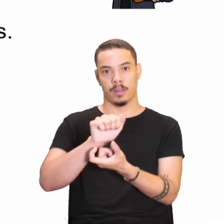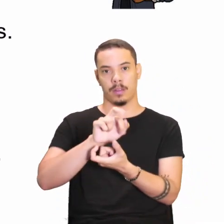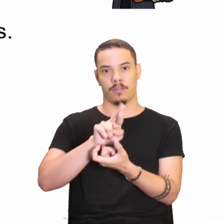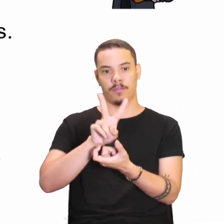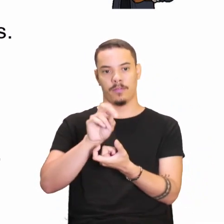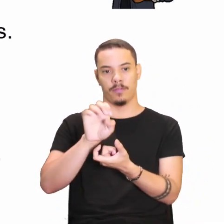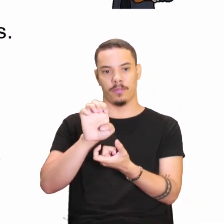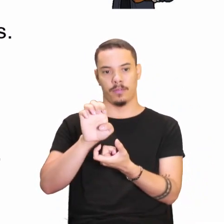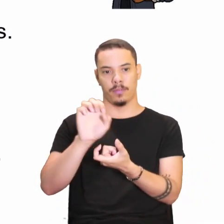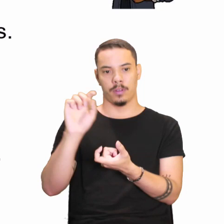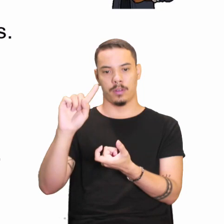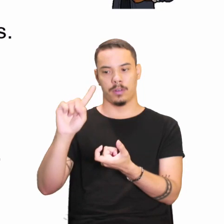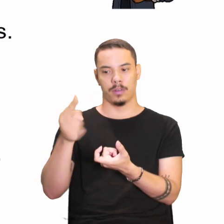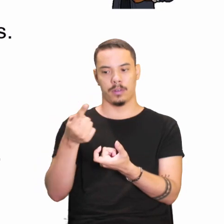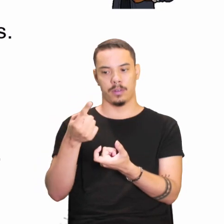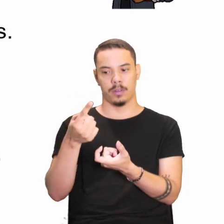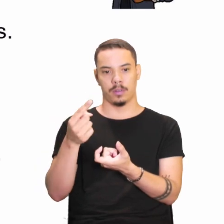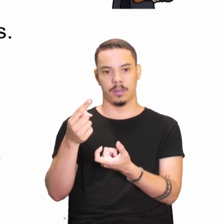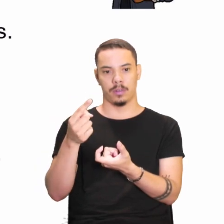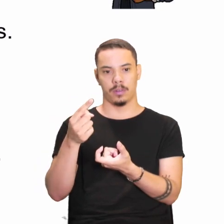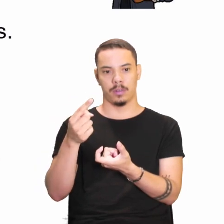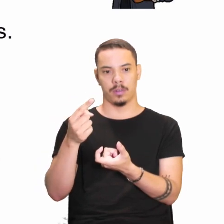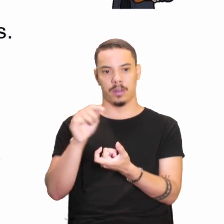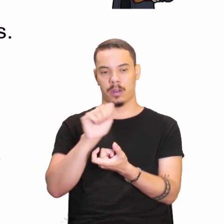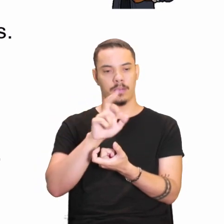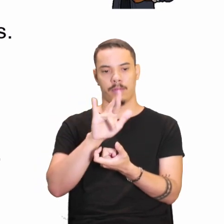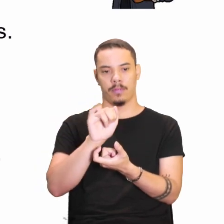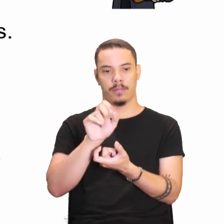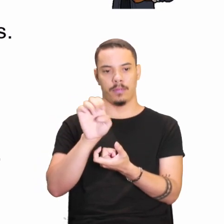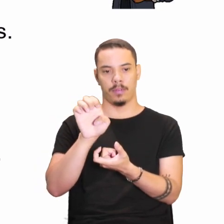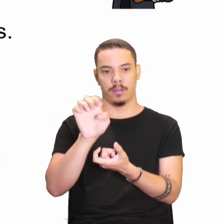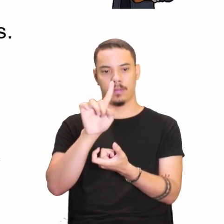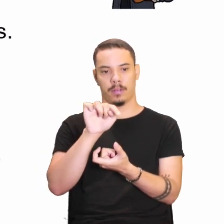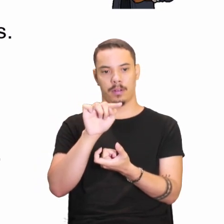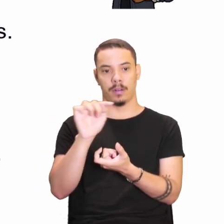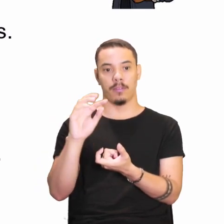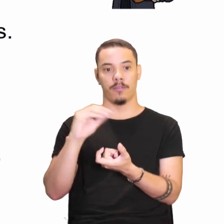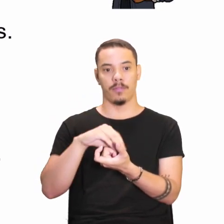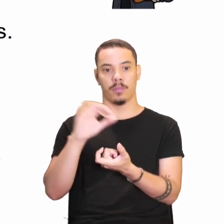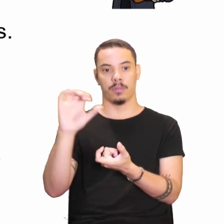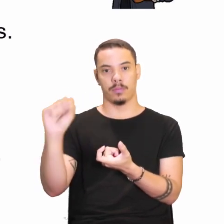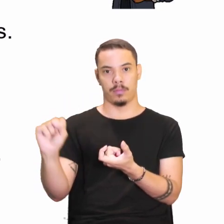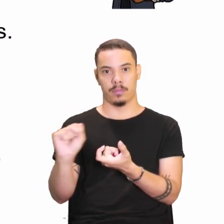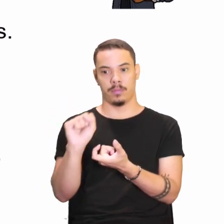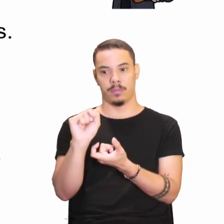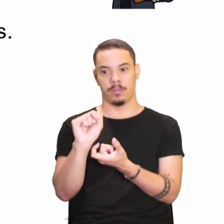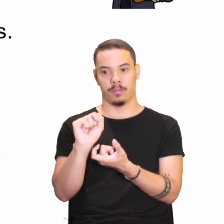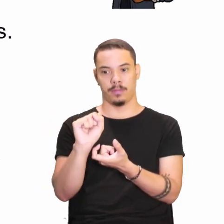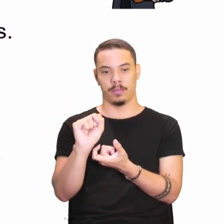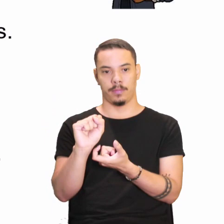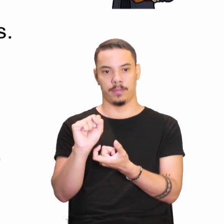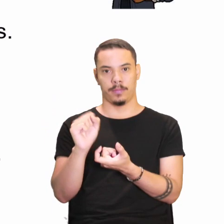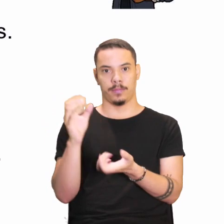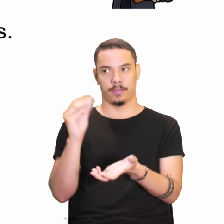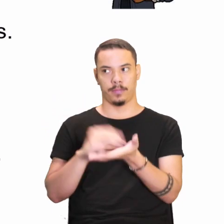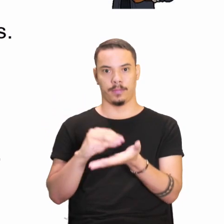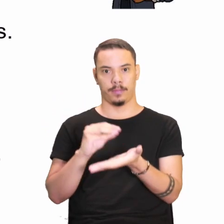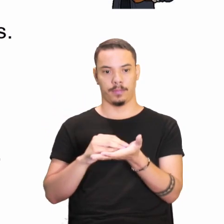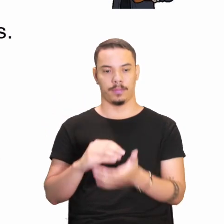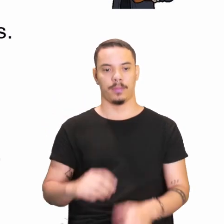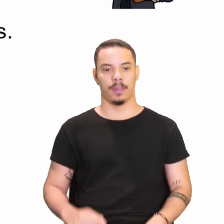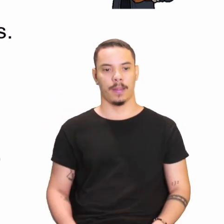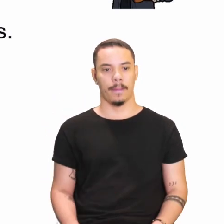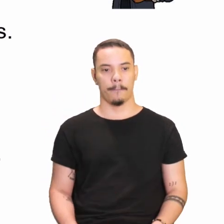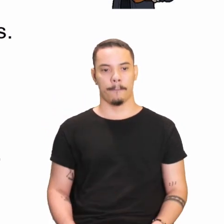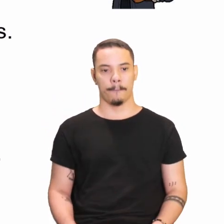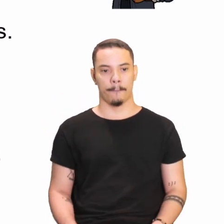faltou pluralizar a palavra árvores. Árvores, né? Só colocaram no singular. E